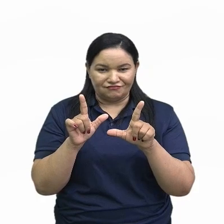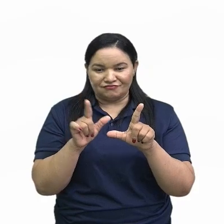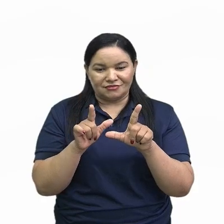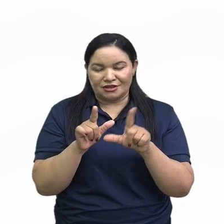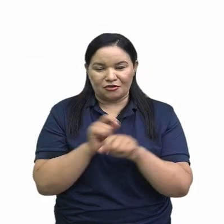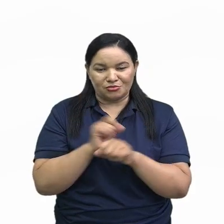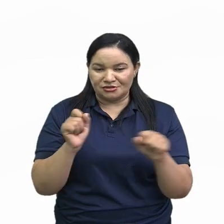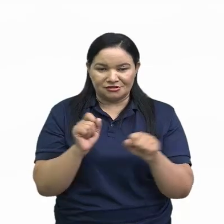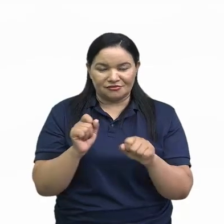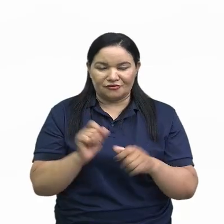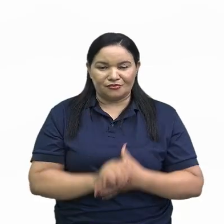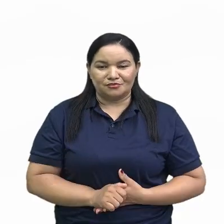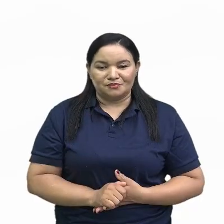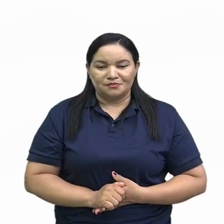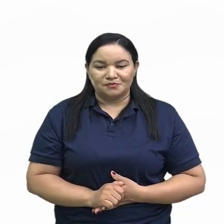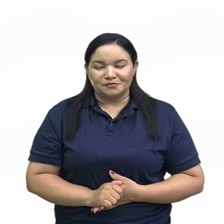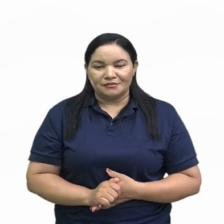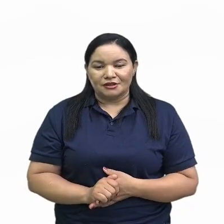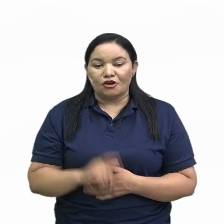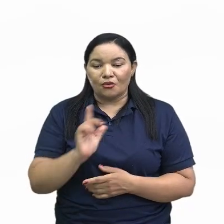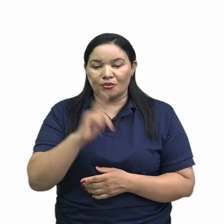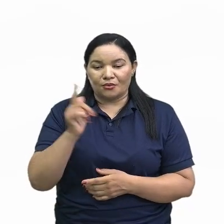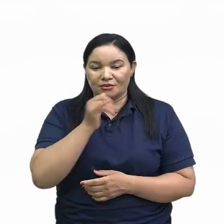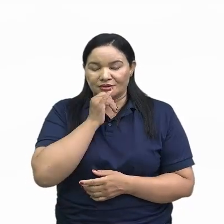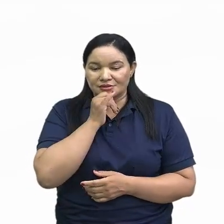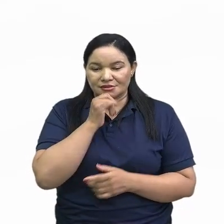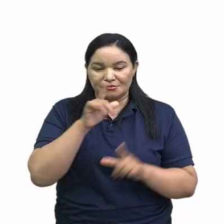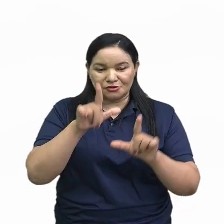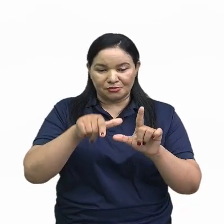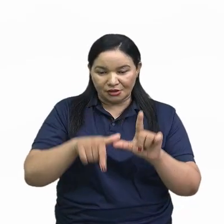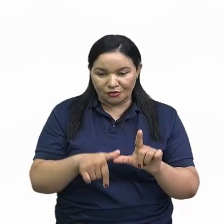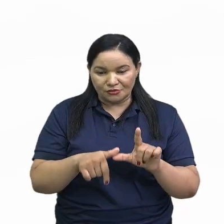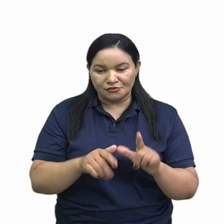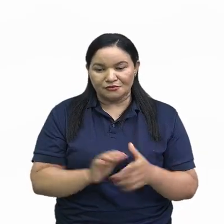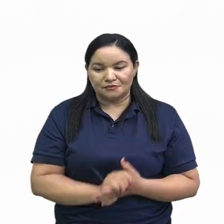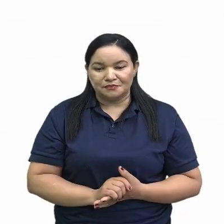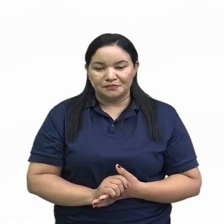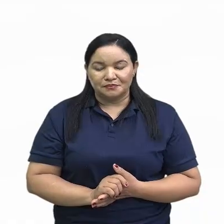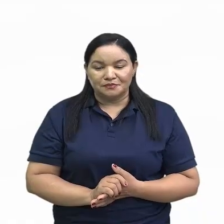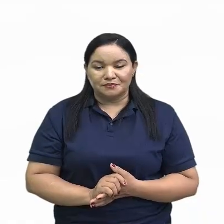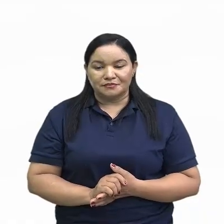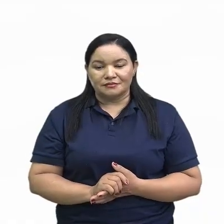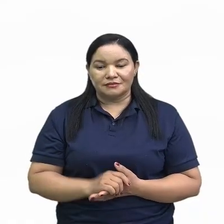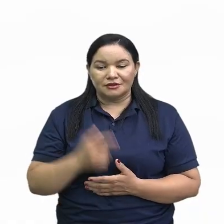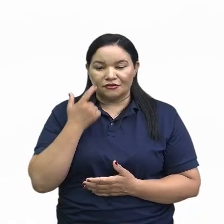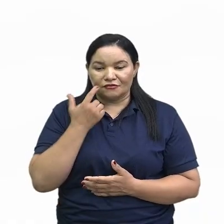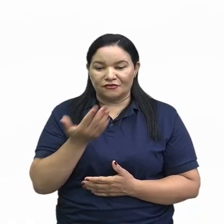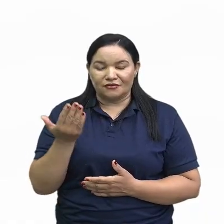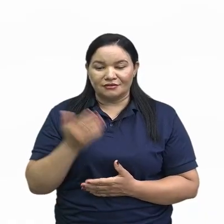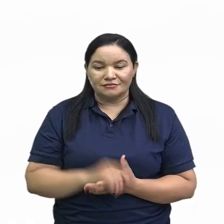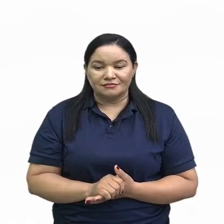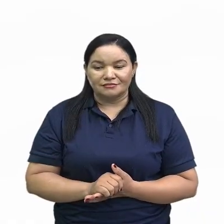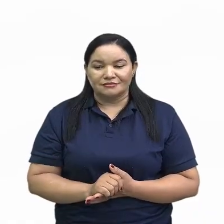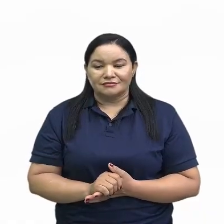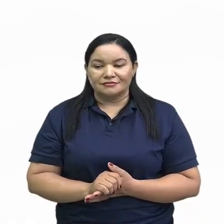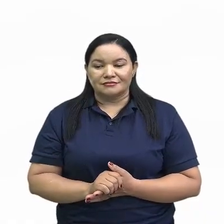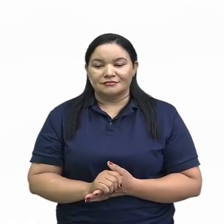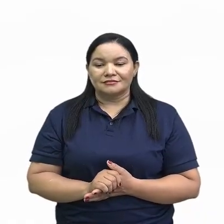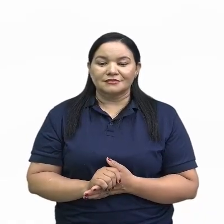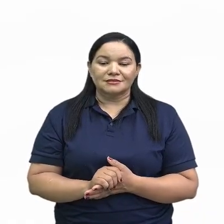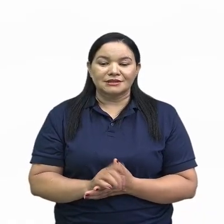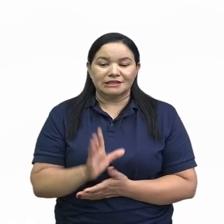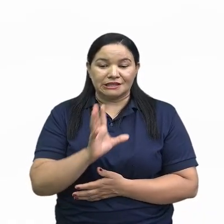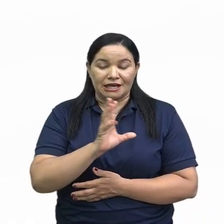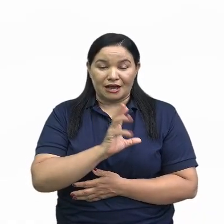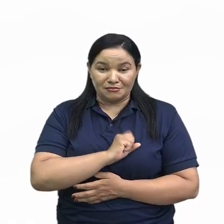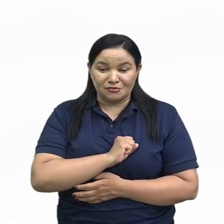tempo. Não é possível. Outro exemplo de paradoxo. E aí nós temos um verso famoso de Camões. O